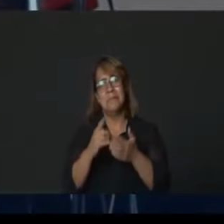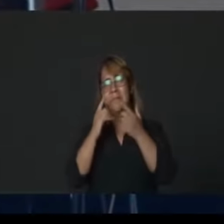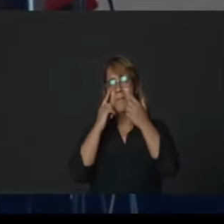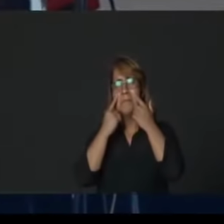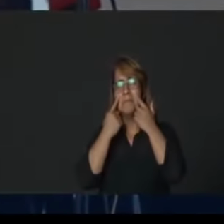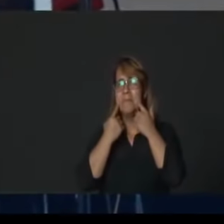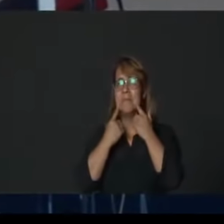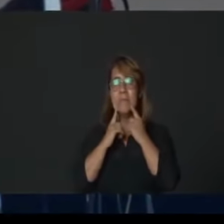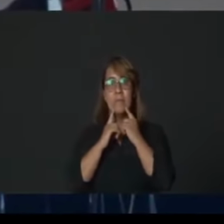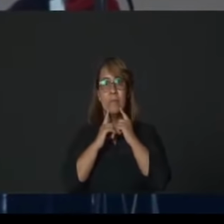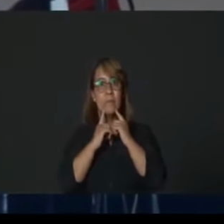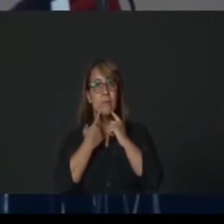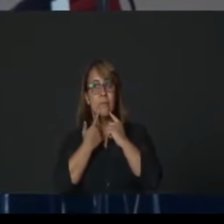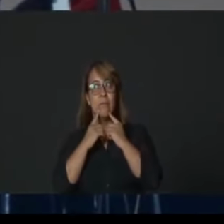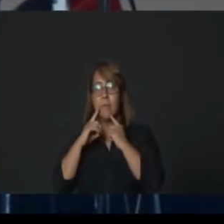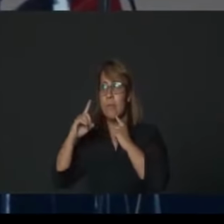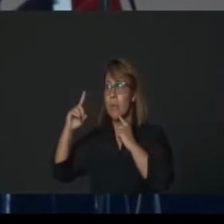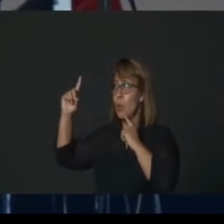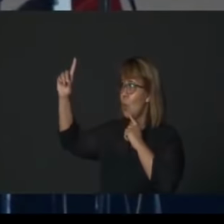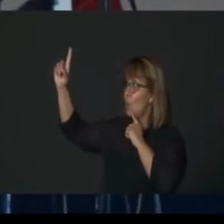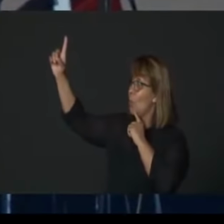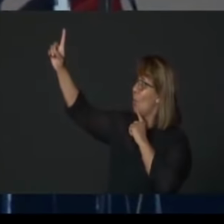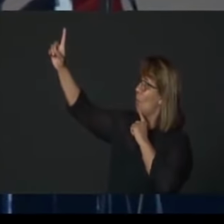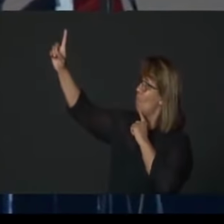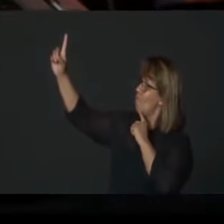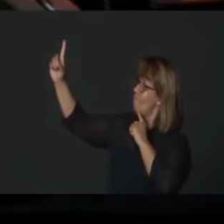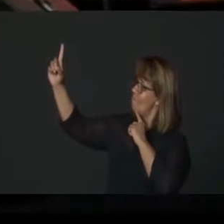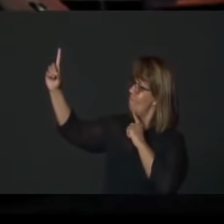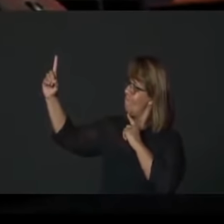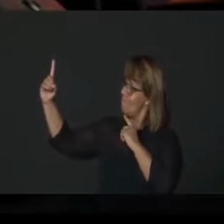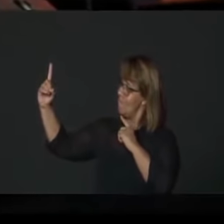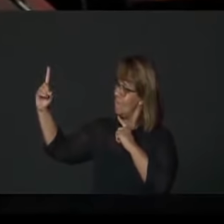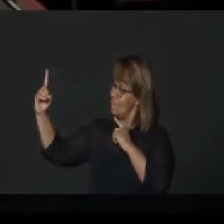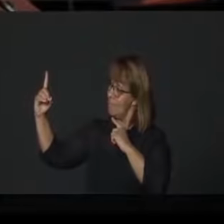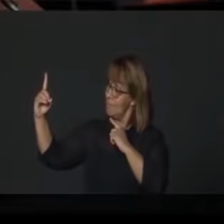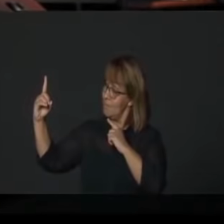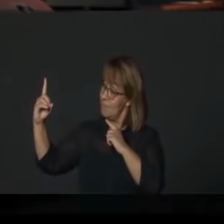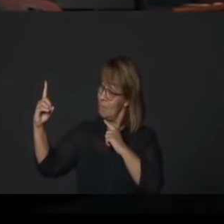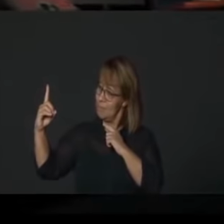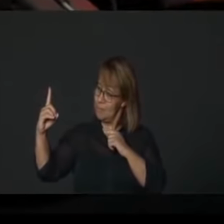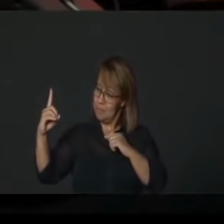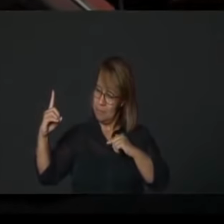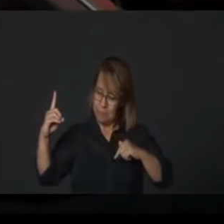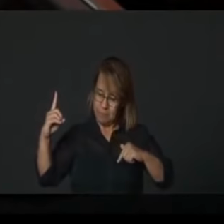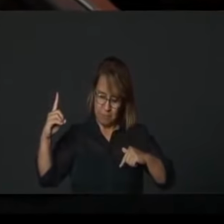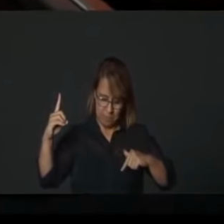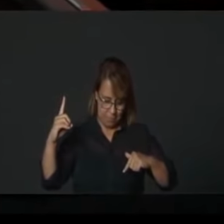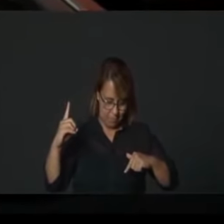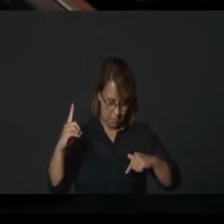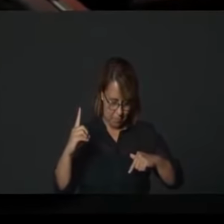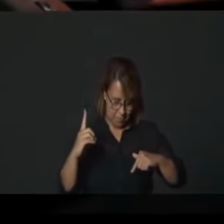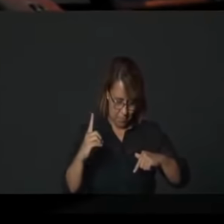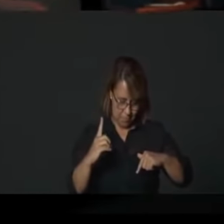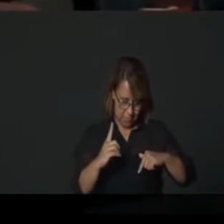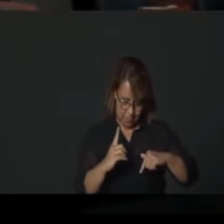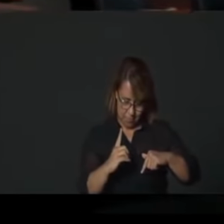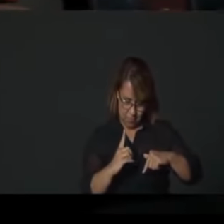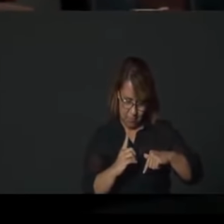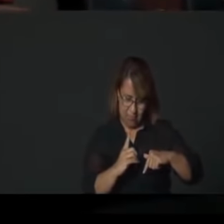trono. Deus vem e as correntes vem quebrando. Ele vem, vem trazendo a vitória.